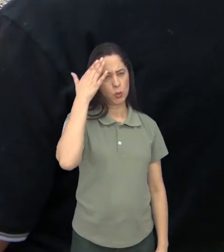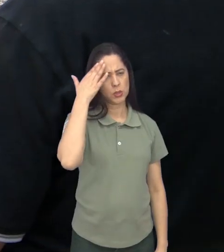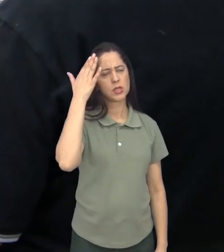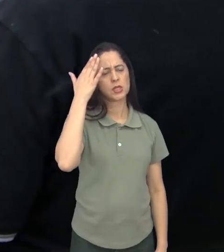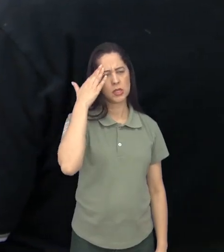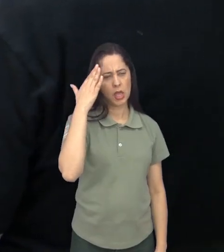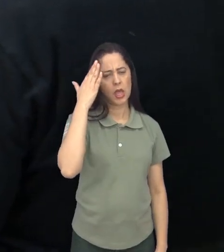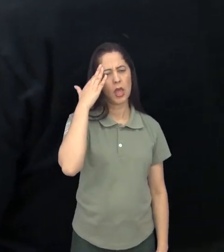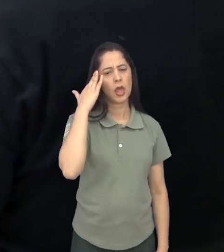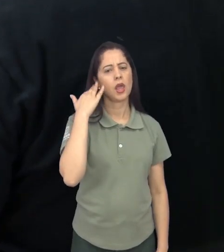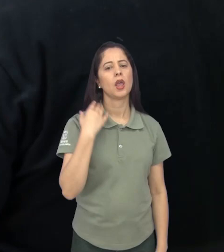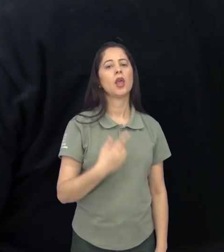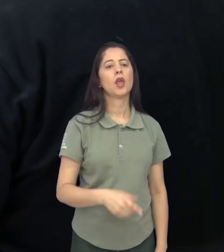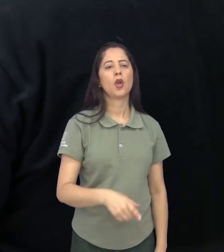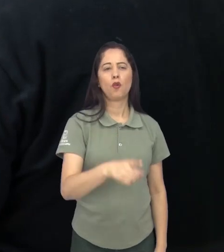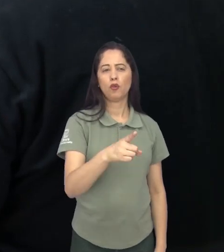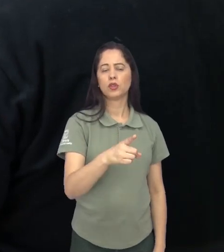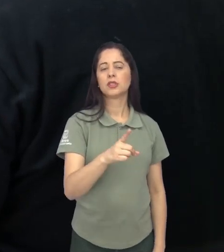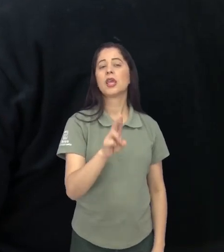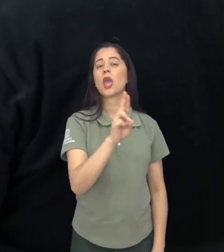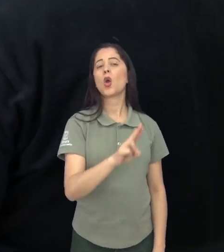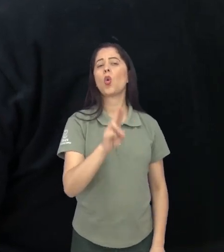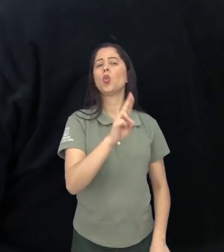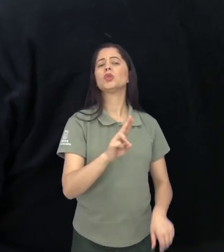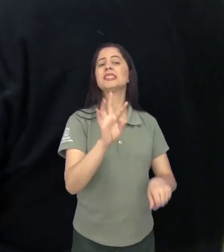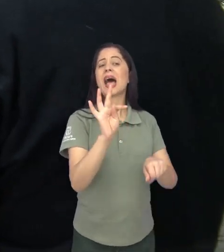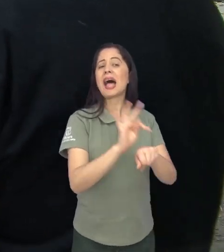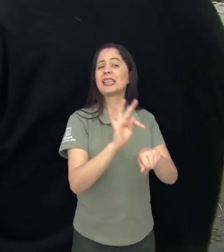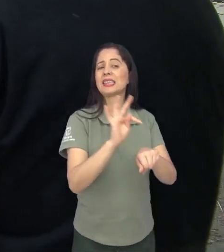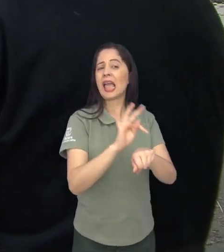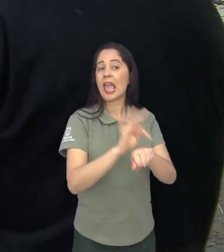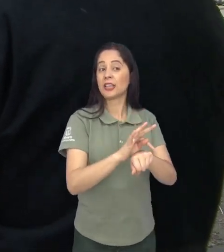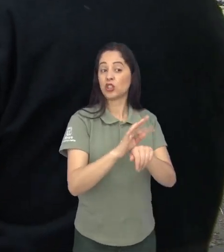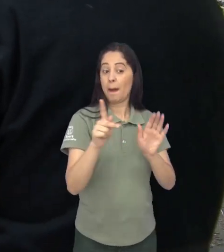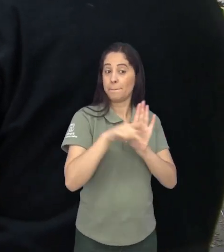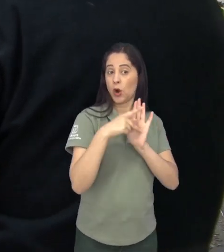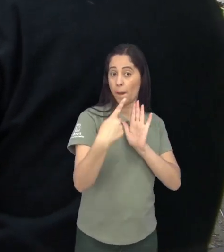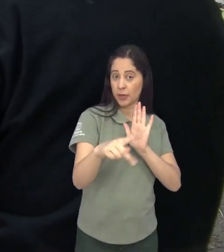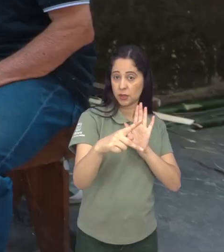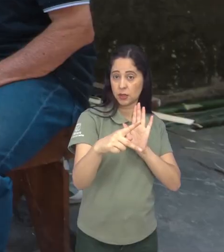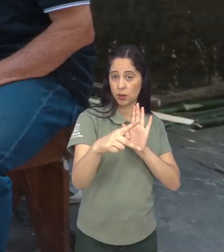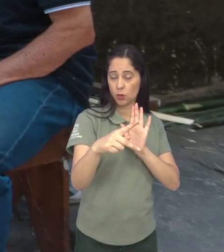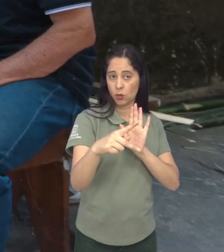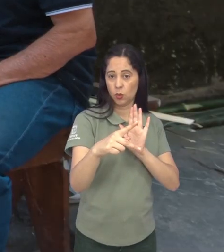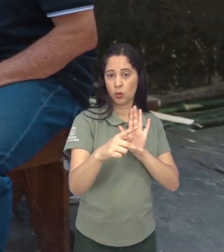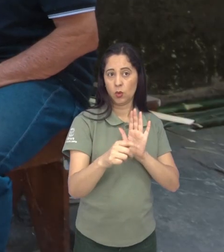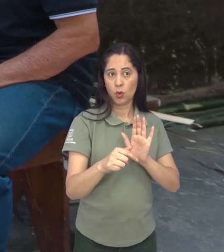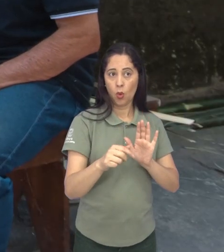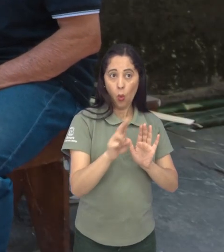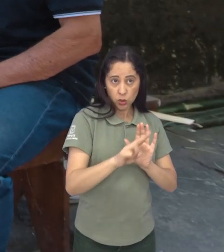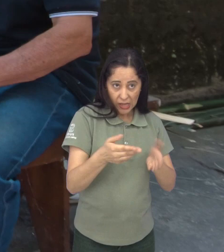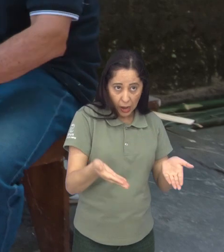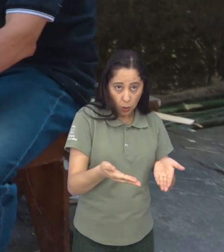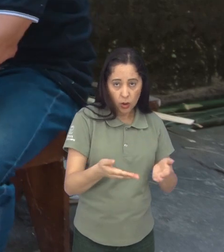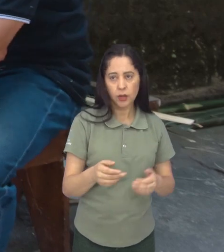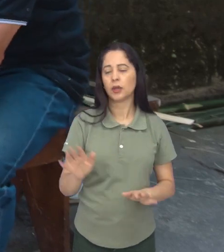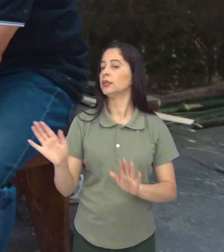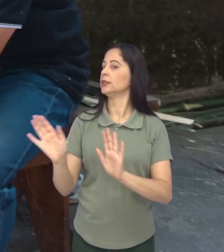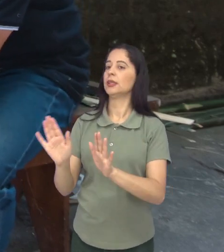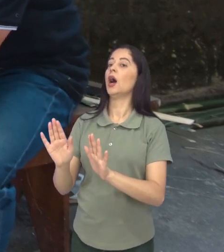Eu sei que o senhor fez uma técnica própria. Não é utilizada nesse caso?